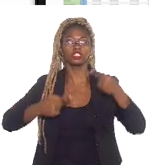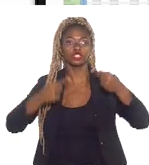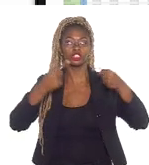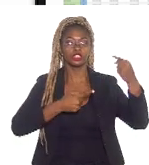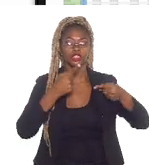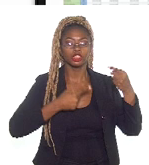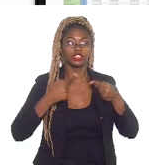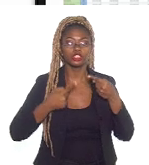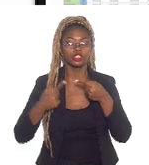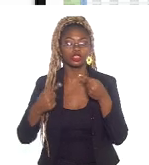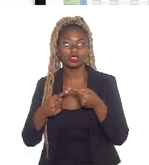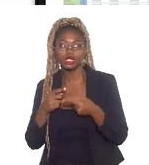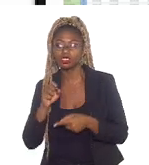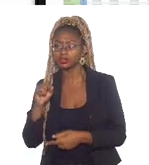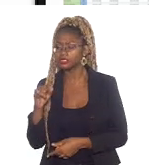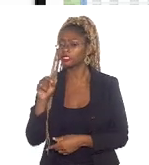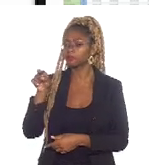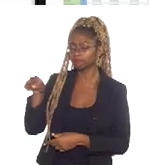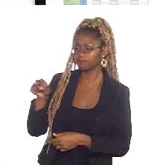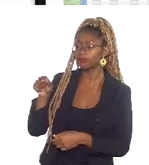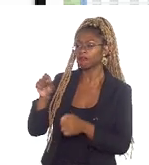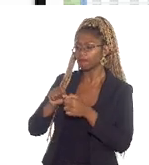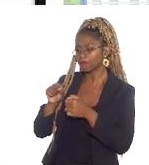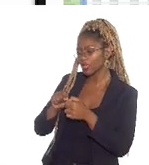se os aportes estão sendo realizados ou não.